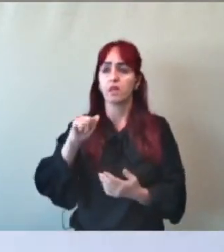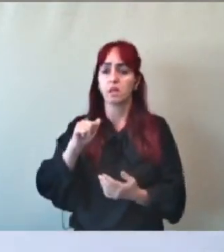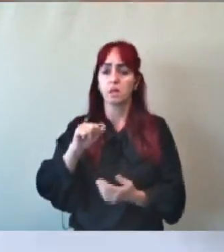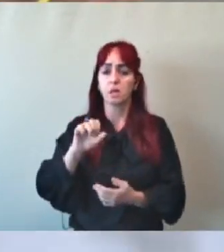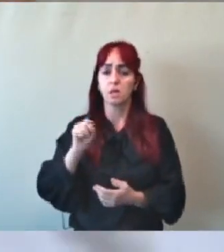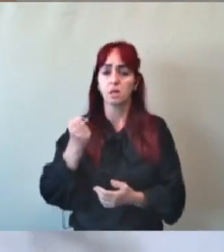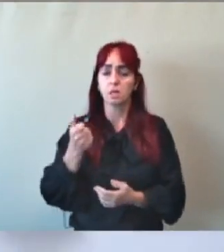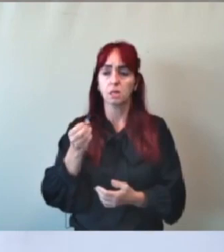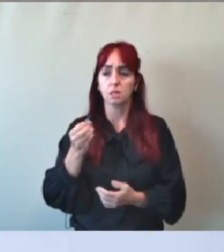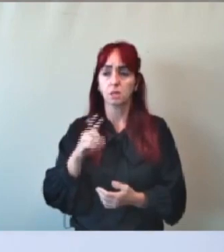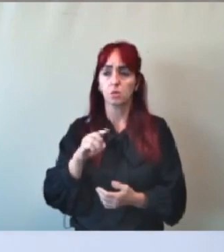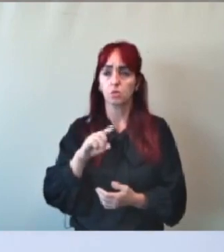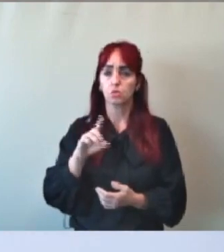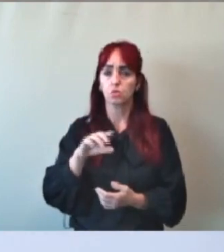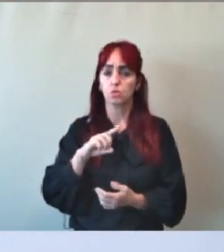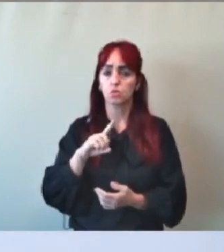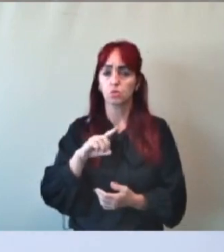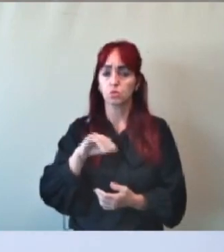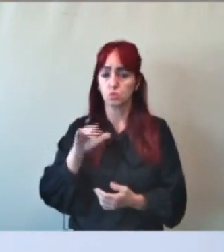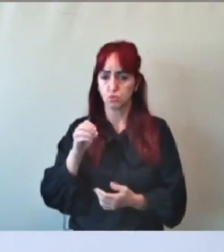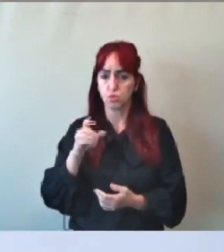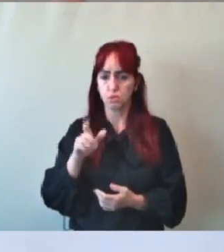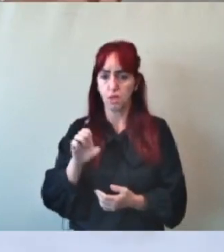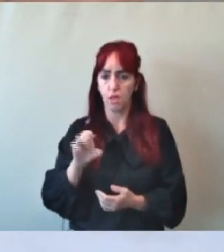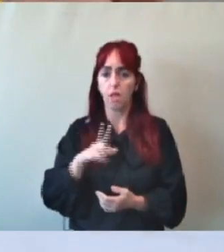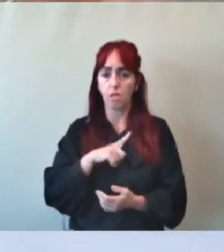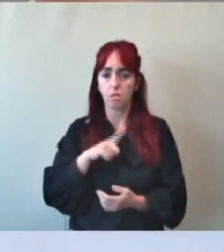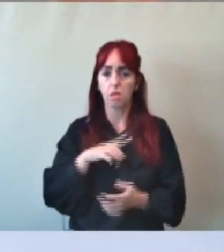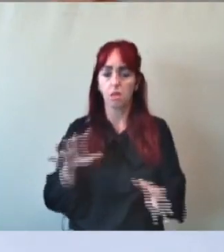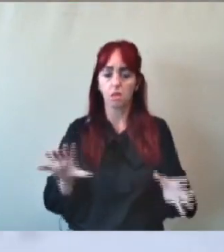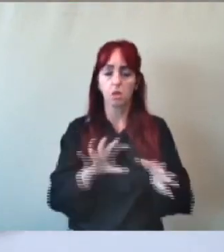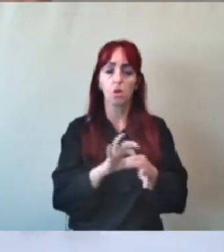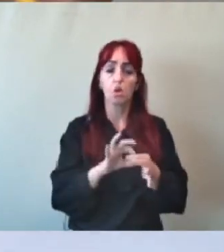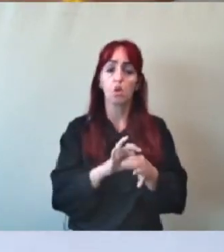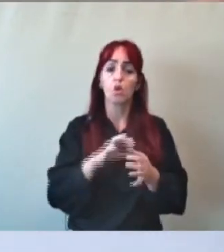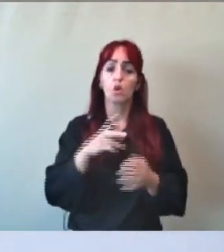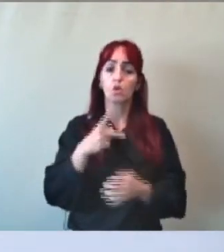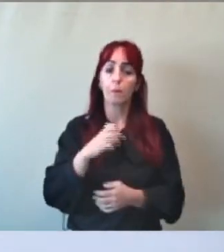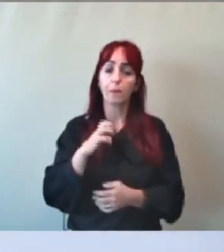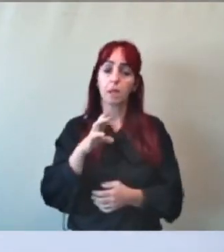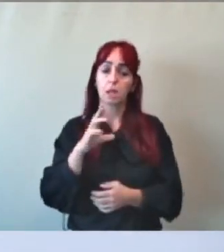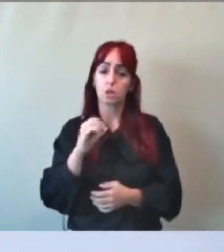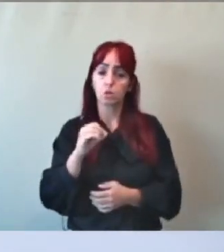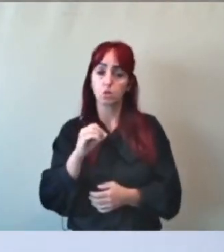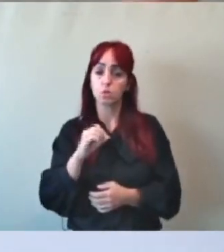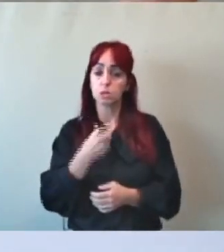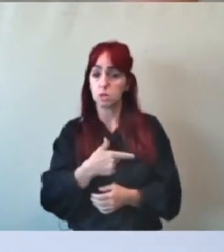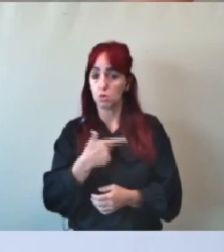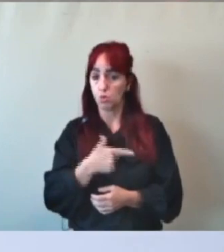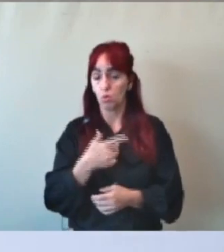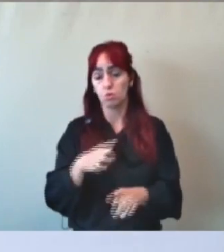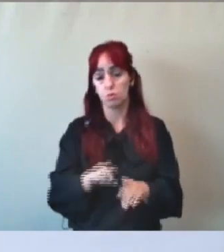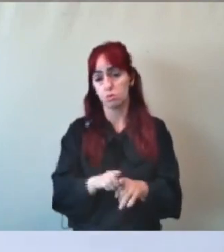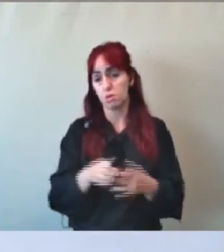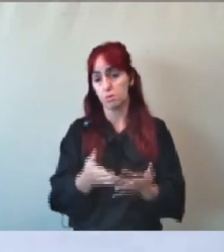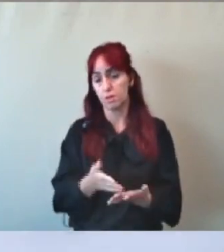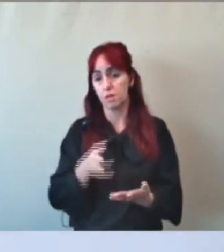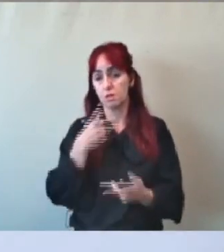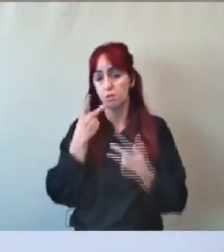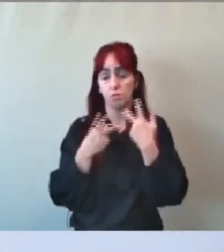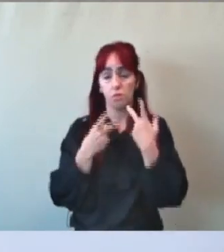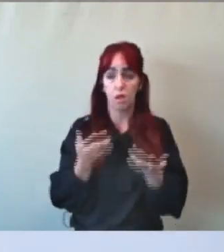Tancredo Neves e sai ali na Pedro II. Então, novamente falando, essa questão